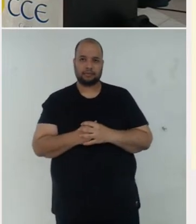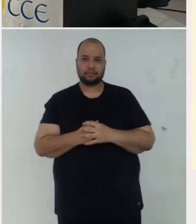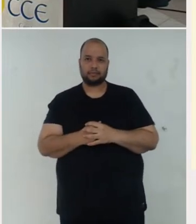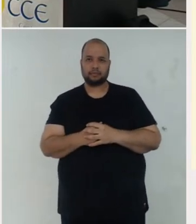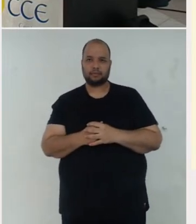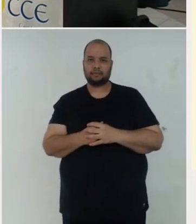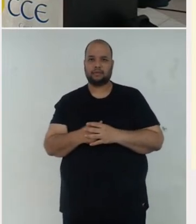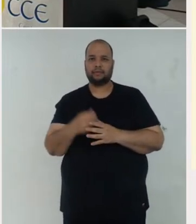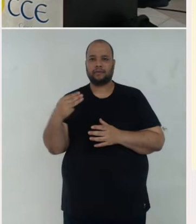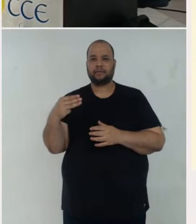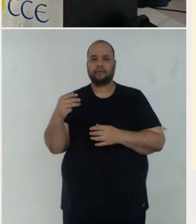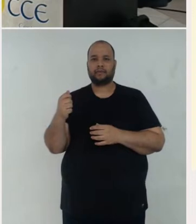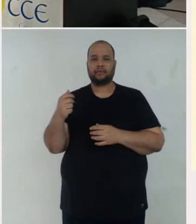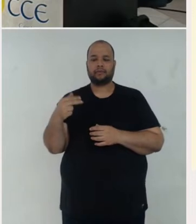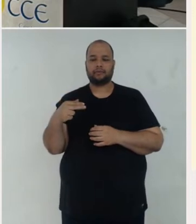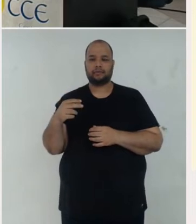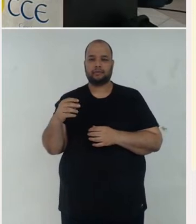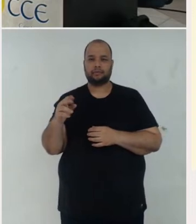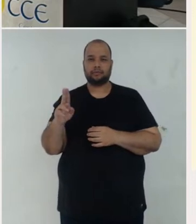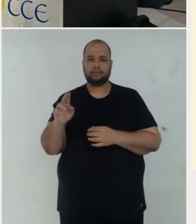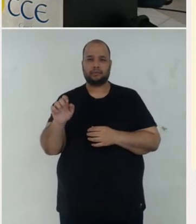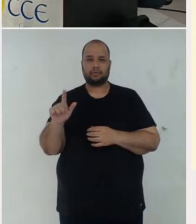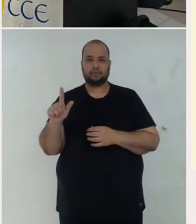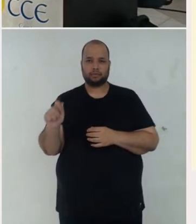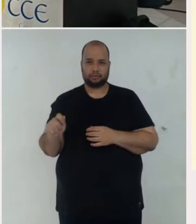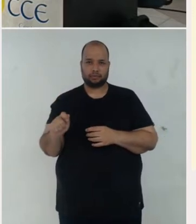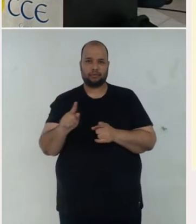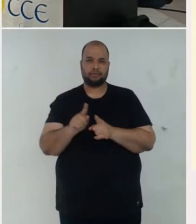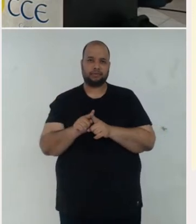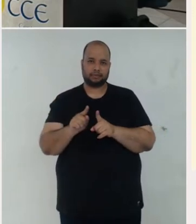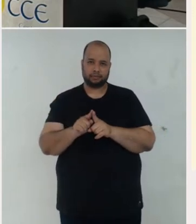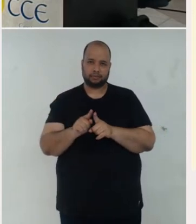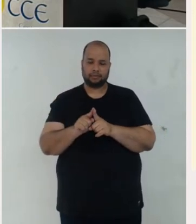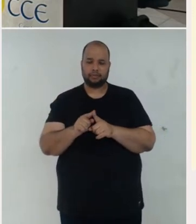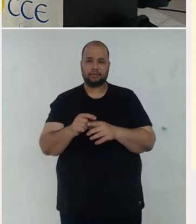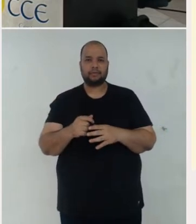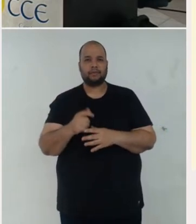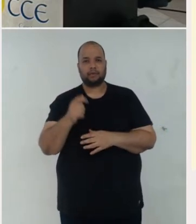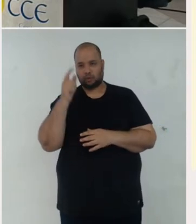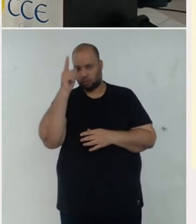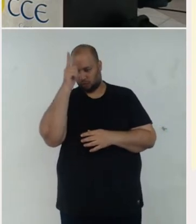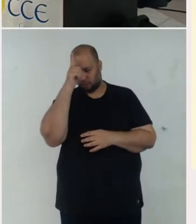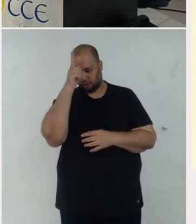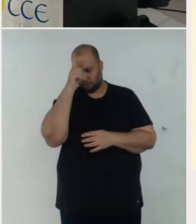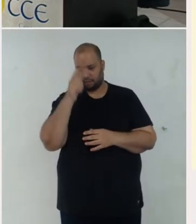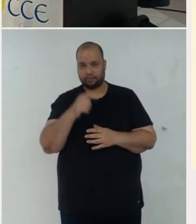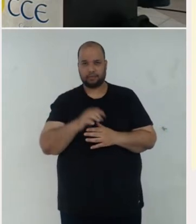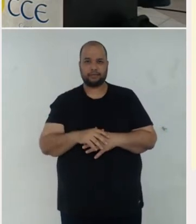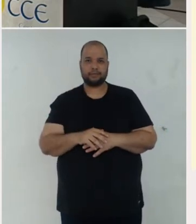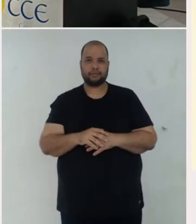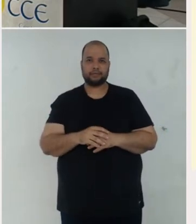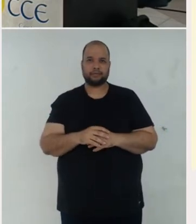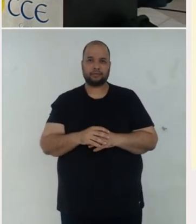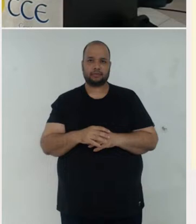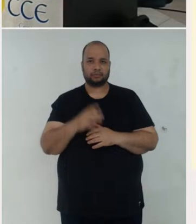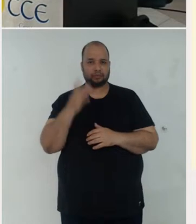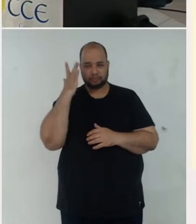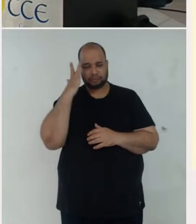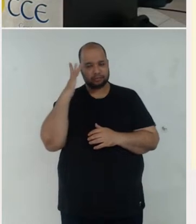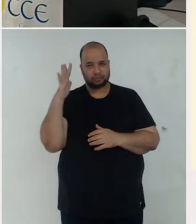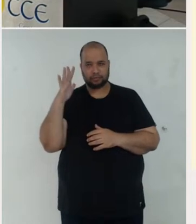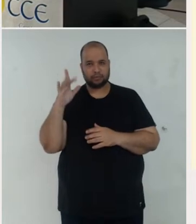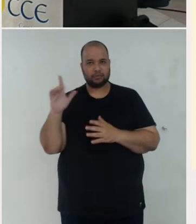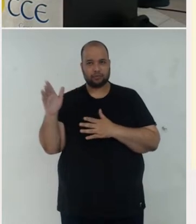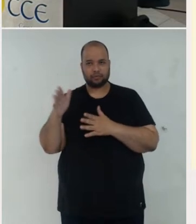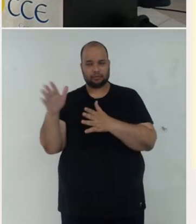Aí a Manuela Acácia Cássio, que era do Alemão, que também não faço ideia de onde